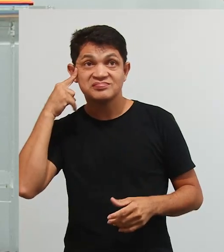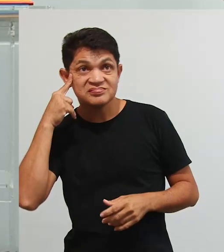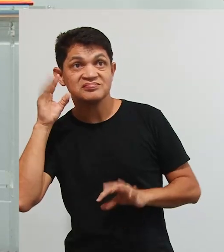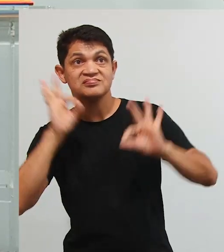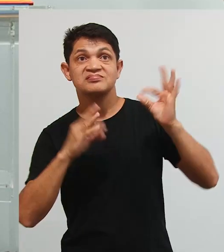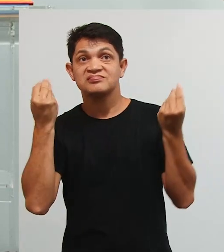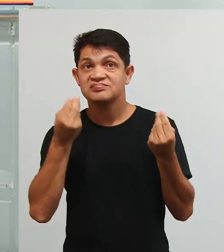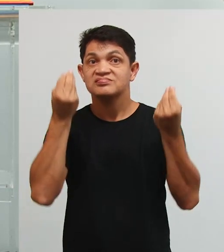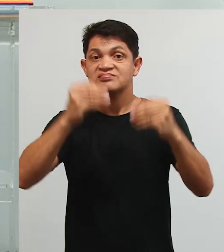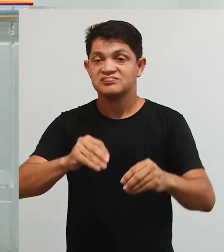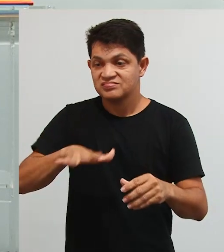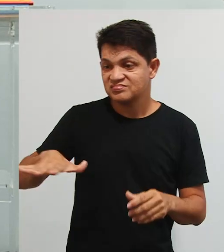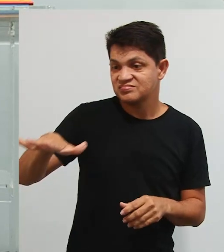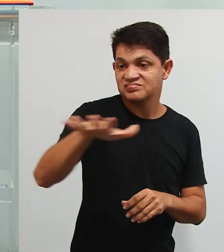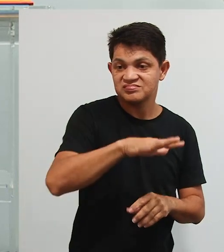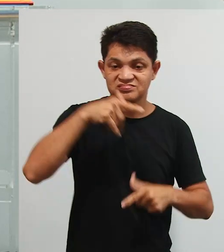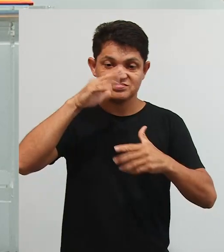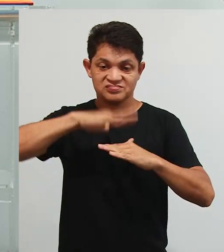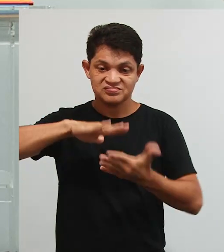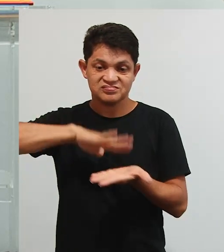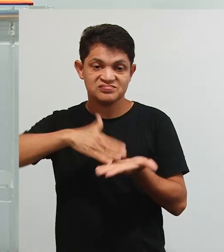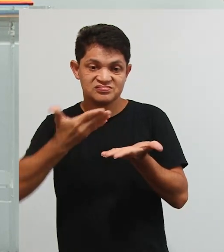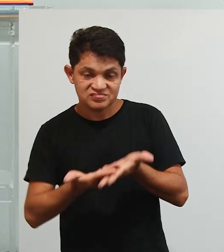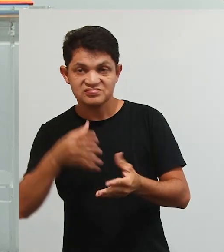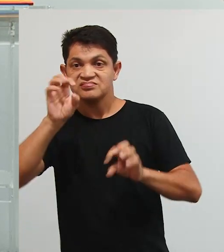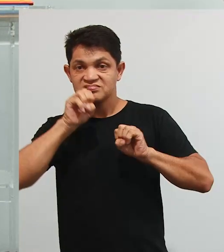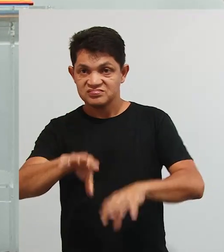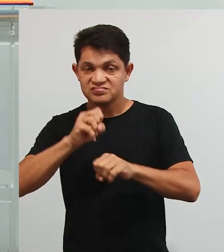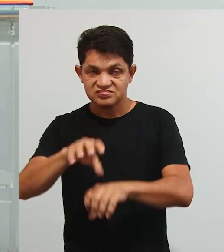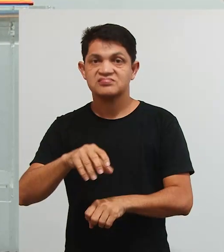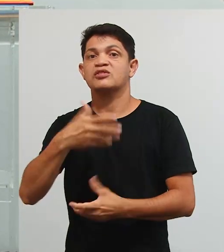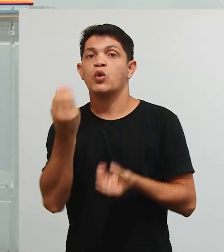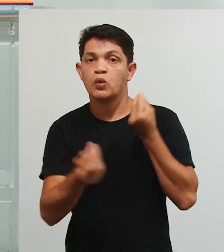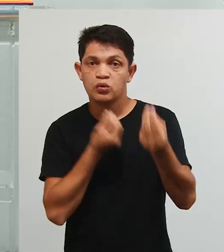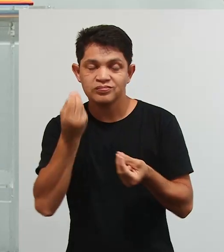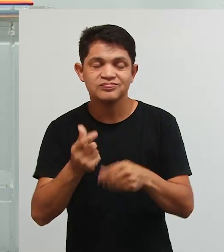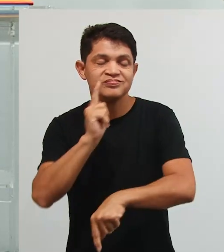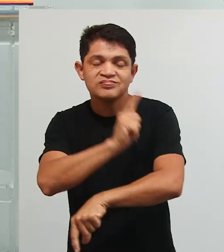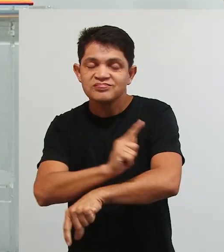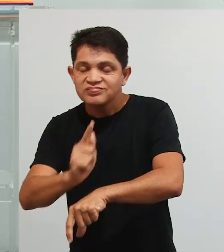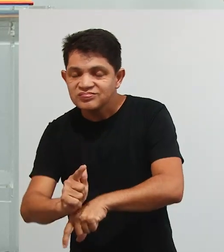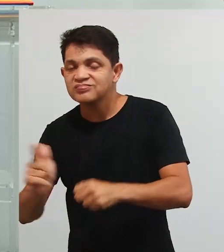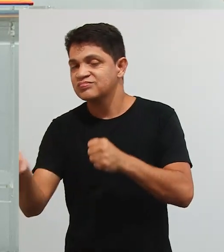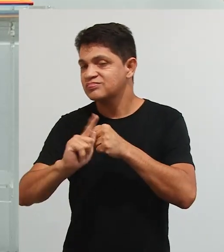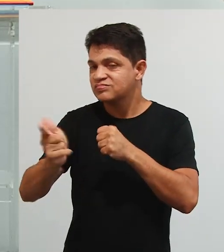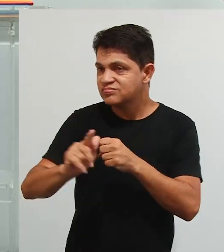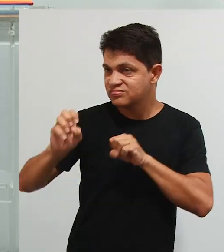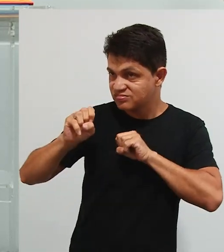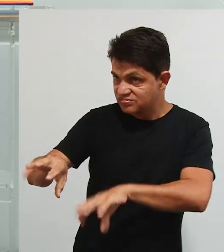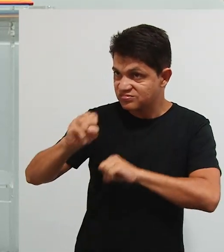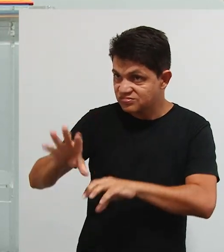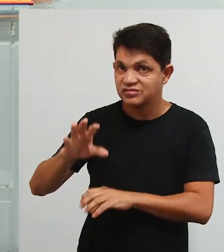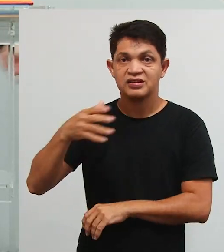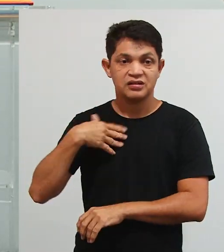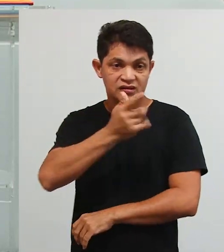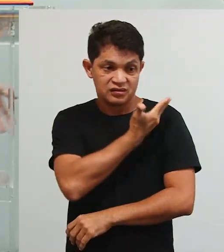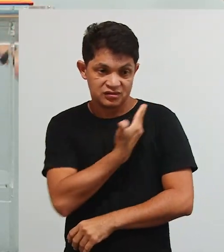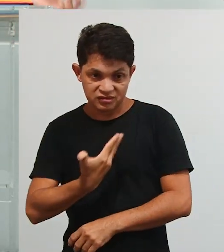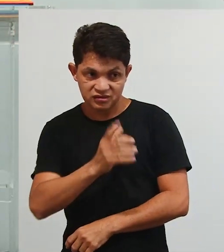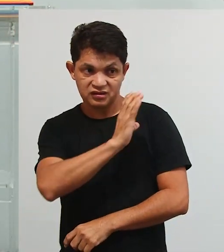junto. É um fazer colaborativo, não é um fazer de gabinete, digamos assim. É um fazer